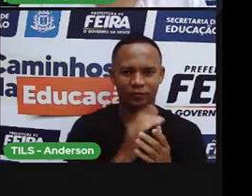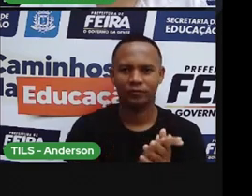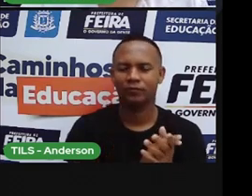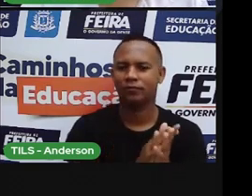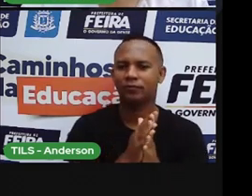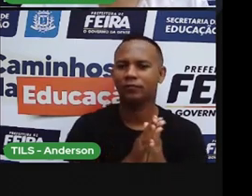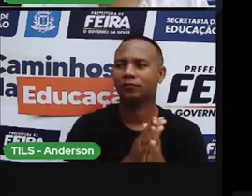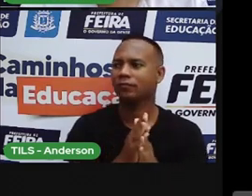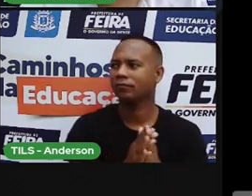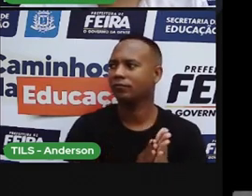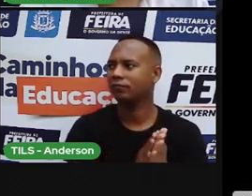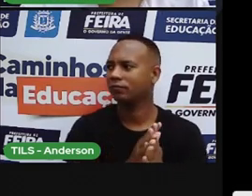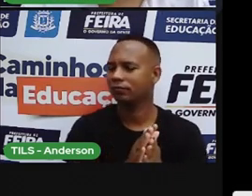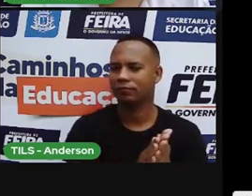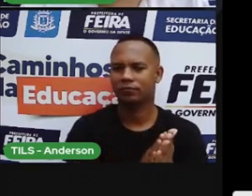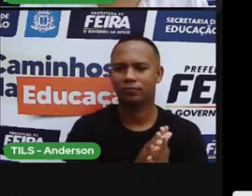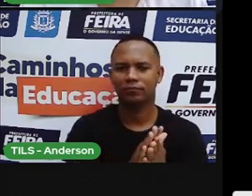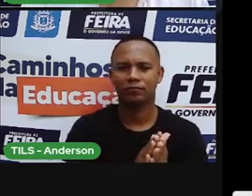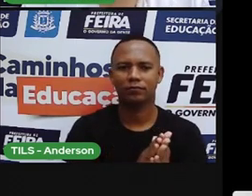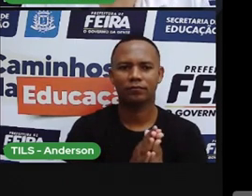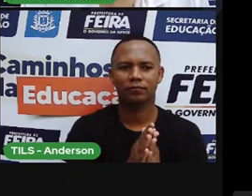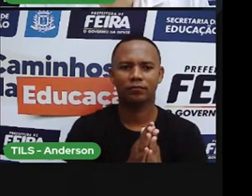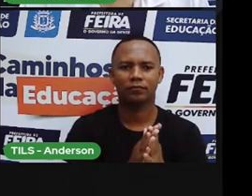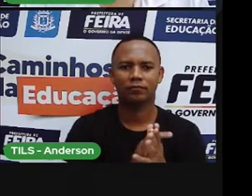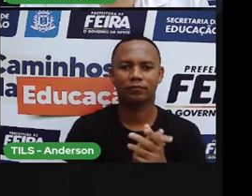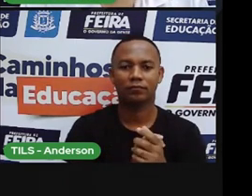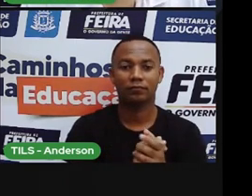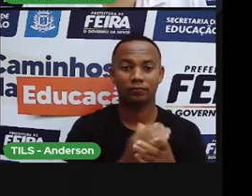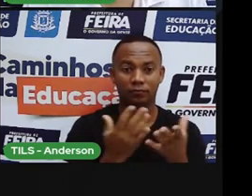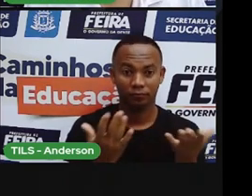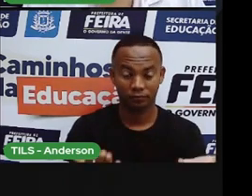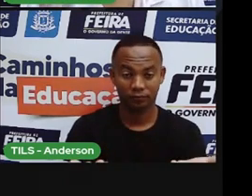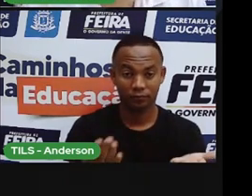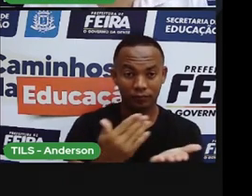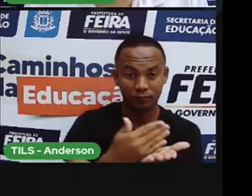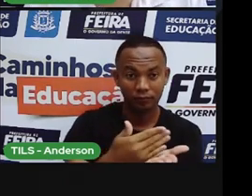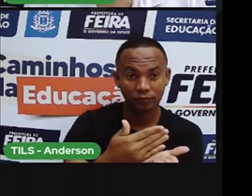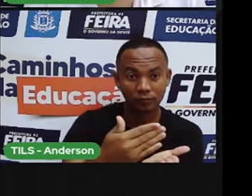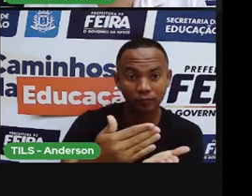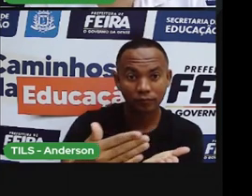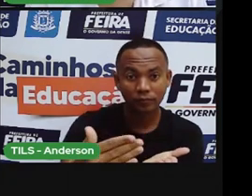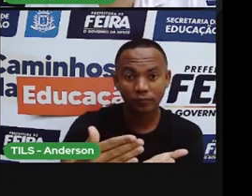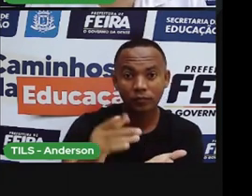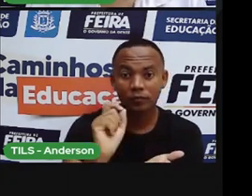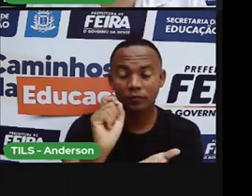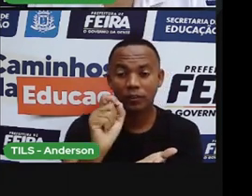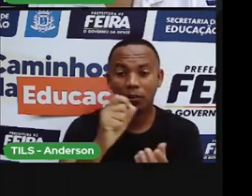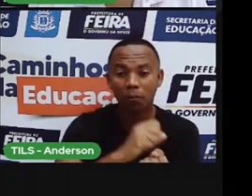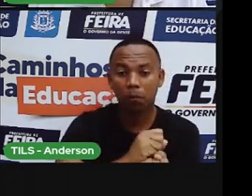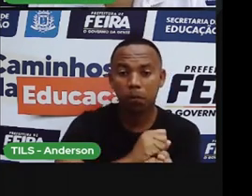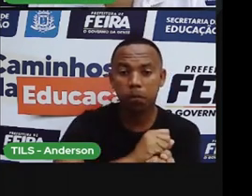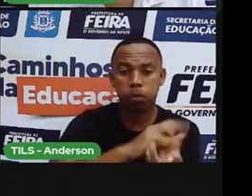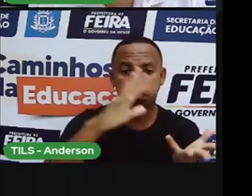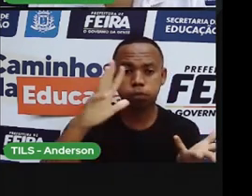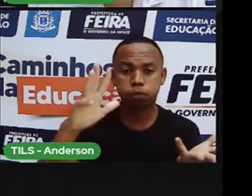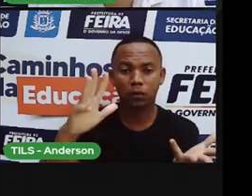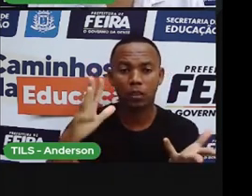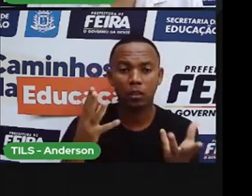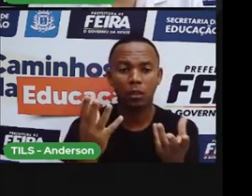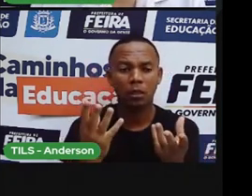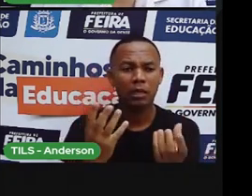né? Vamos aqui comprar o marido. Neste momento, após a explosão, a Terra estava